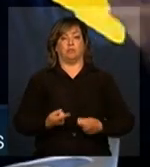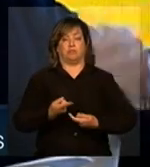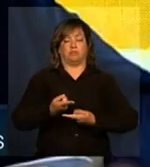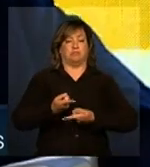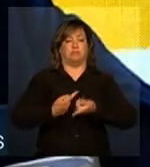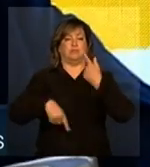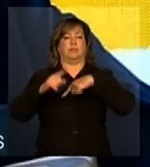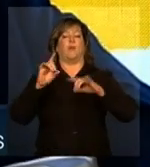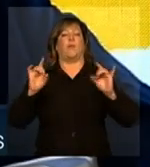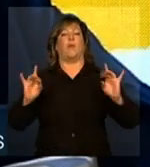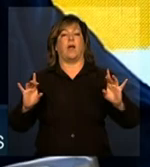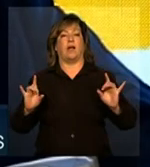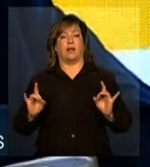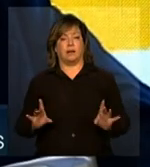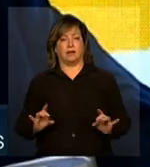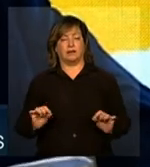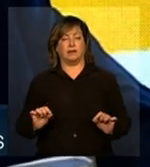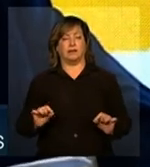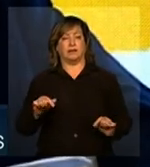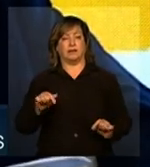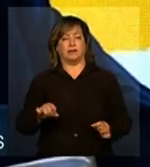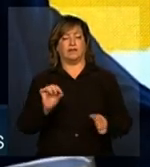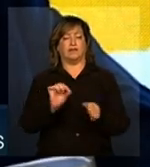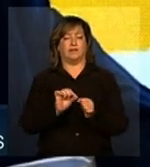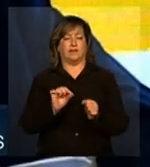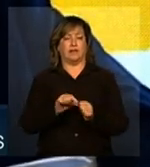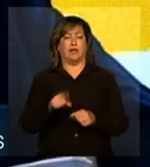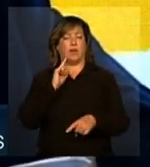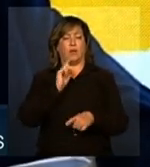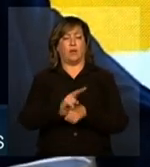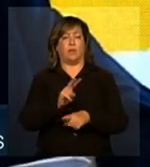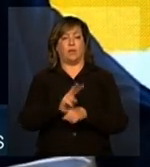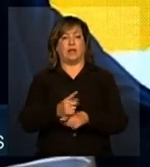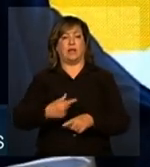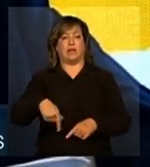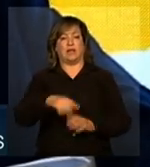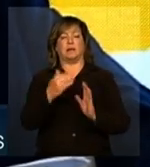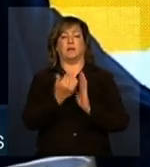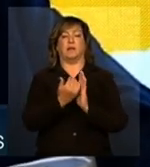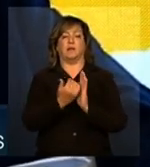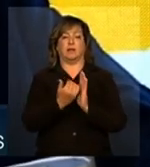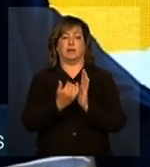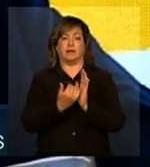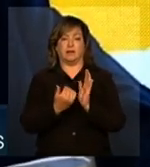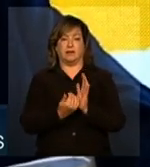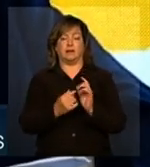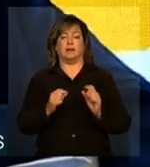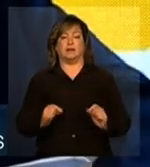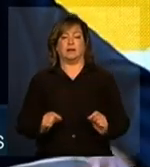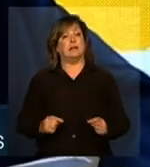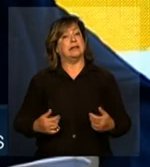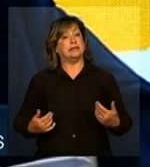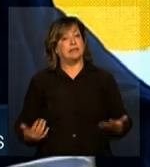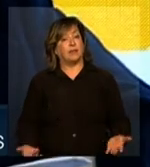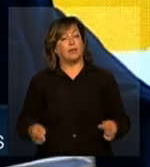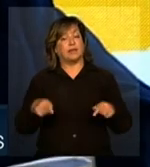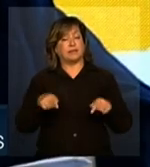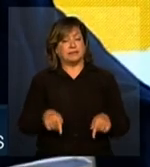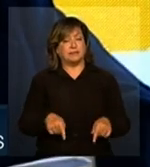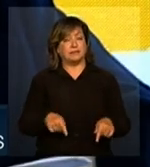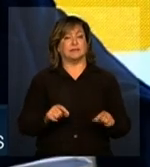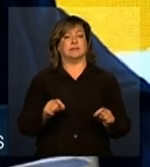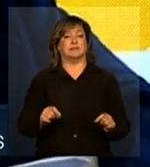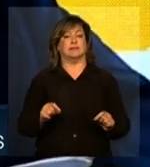salto na qualidade da execução e do acompanhamento desses programas. Foi, portanto, nesse